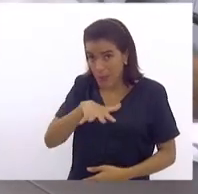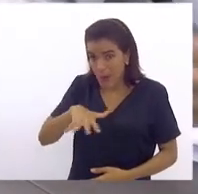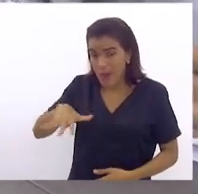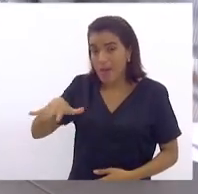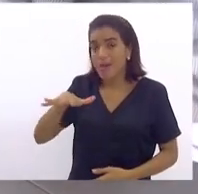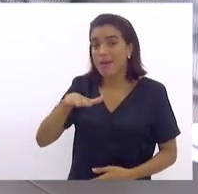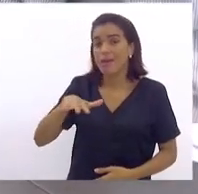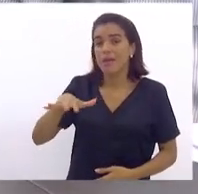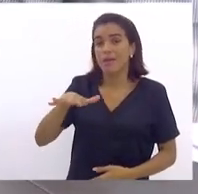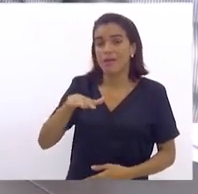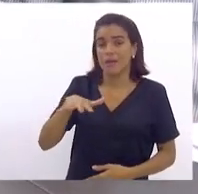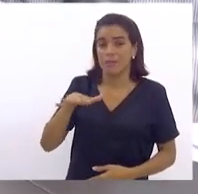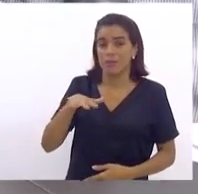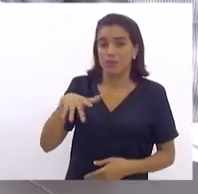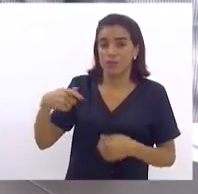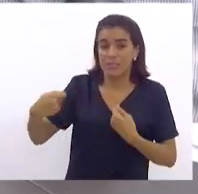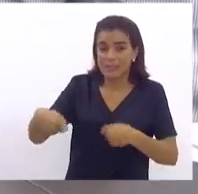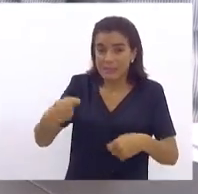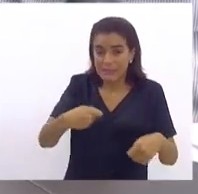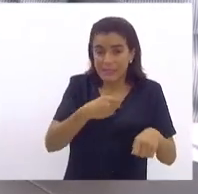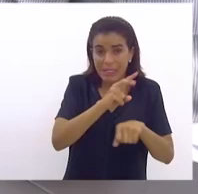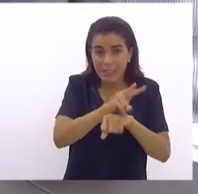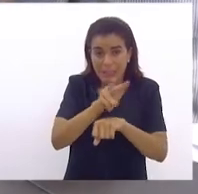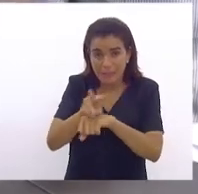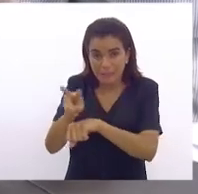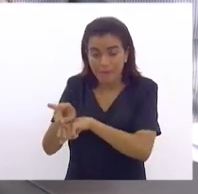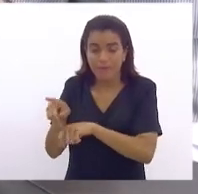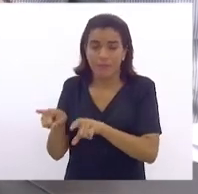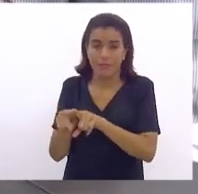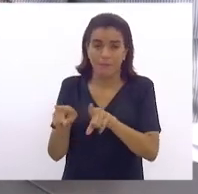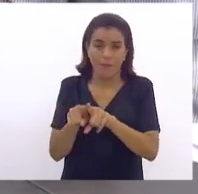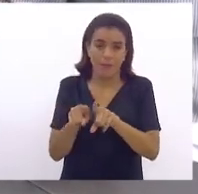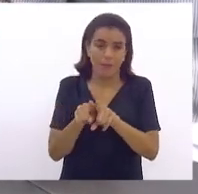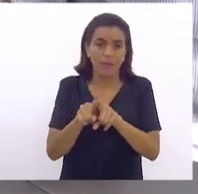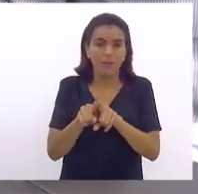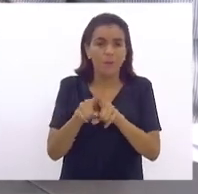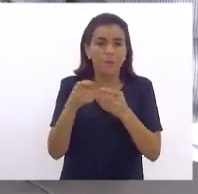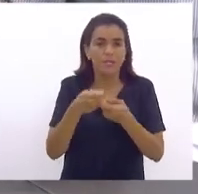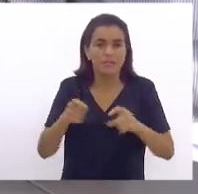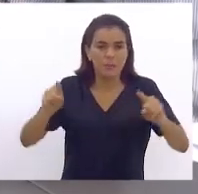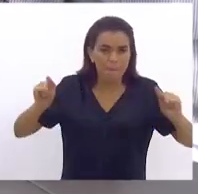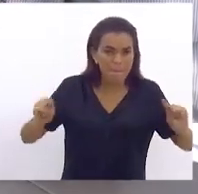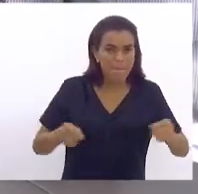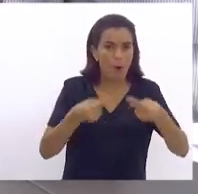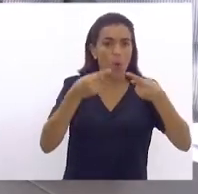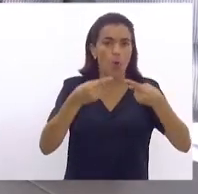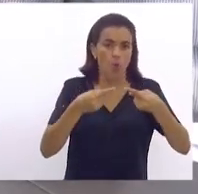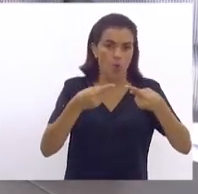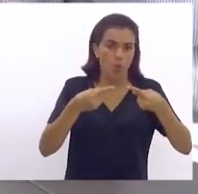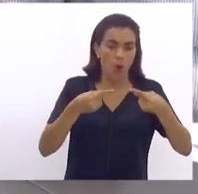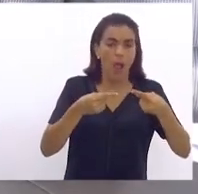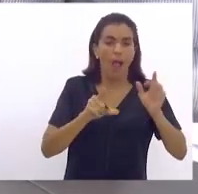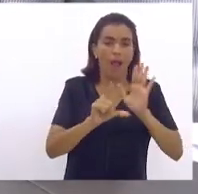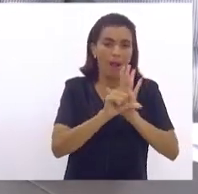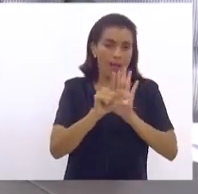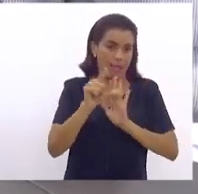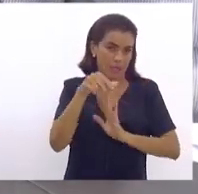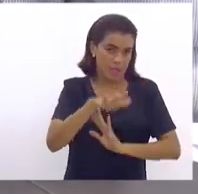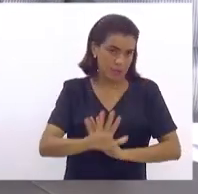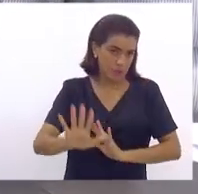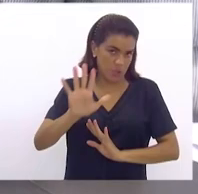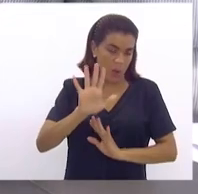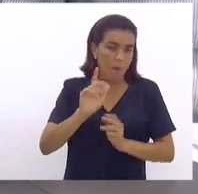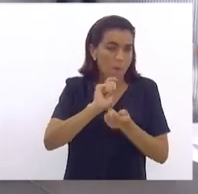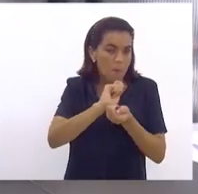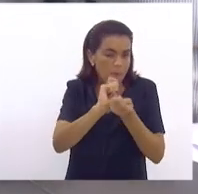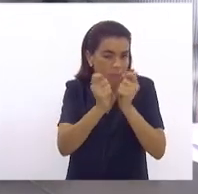suas prerrogativas, e sem confrontar com o que dispõe a lei nacional, mexer alguma coisa,